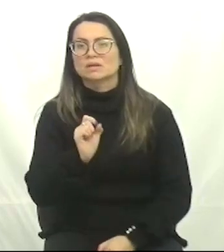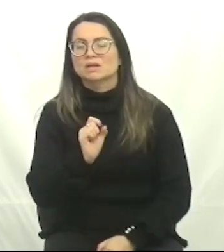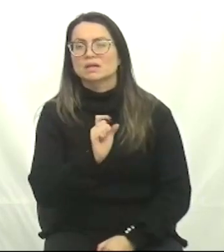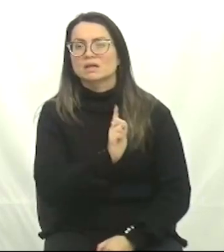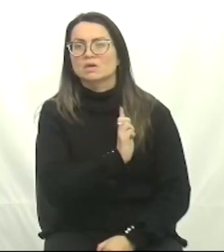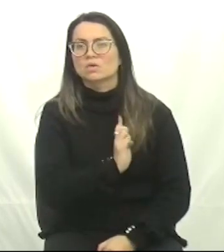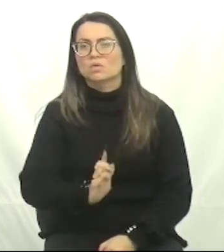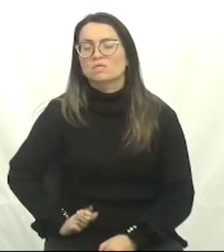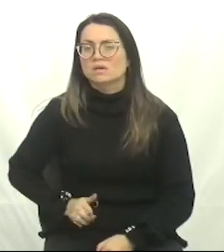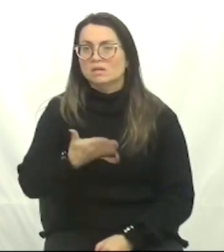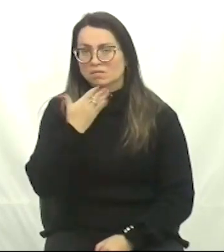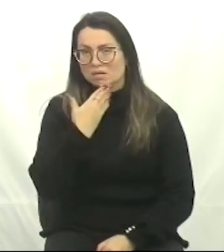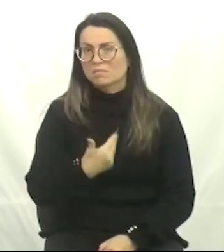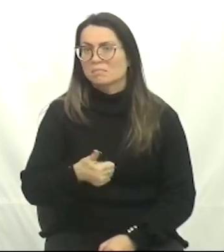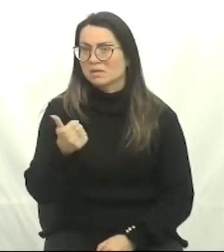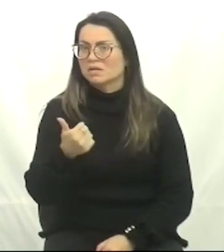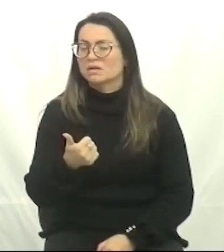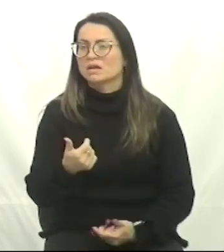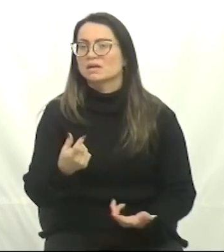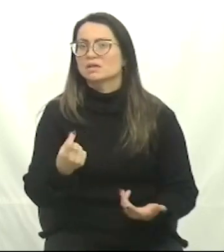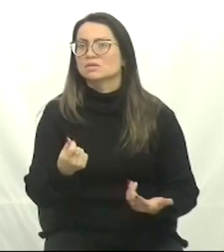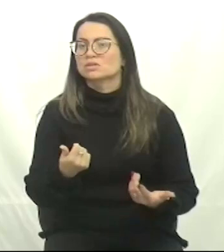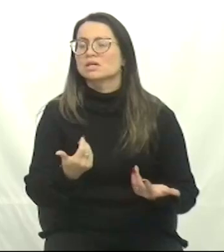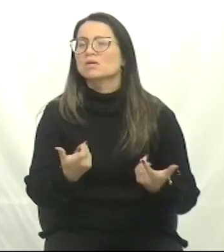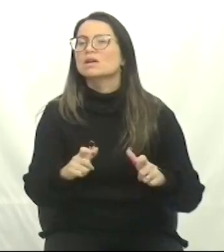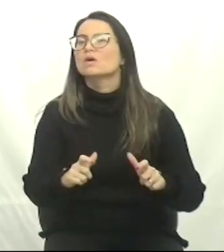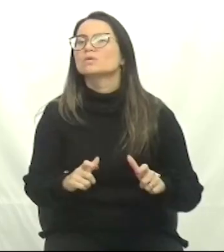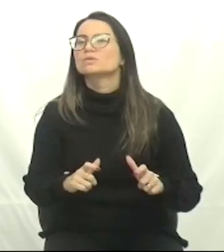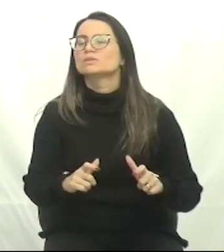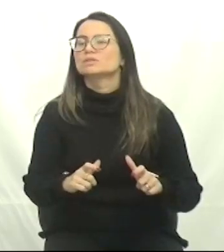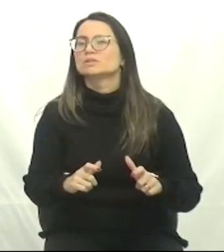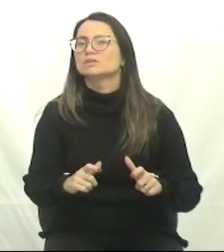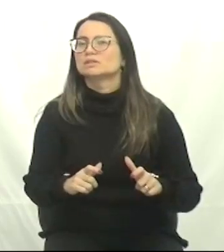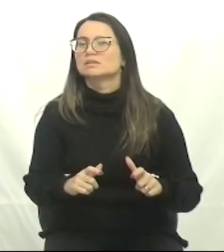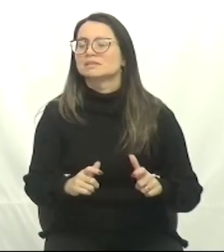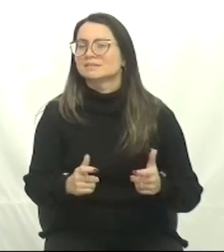dizer de onde que vai sair o recurso, expressamente, né?